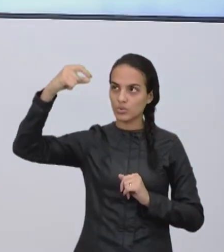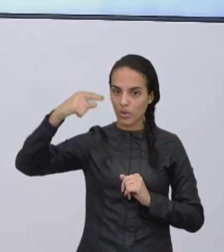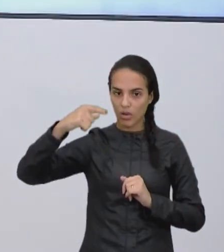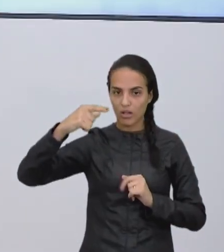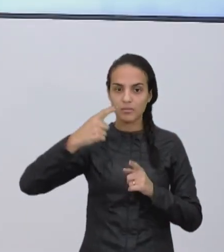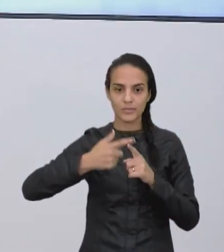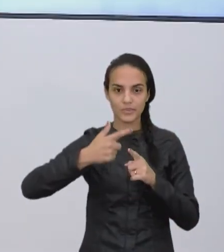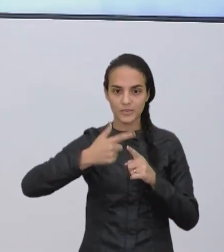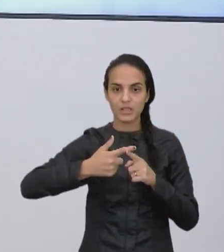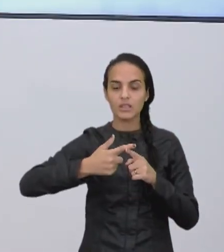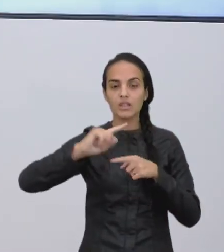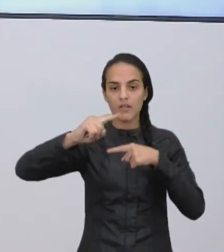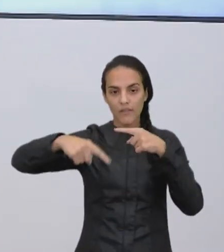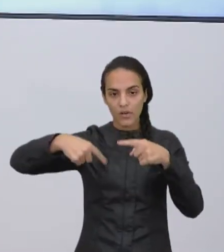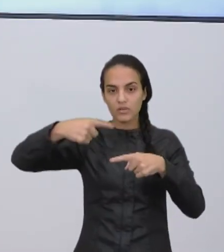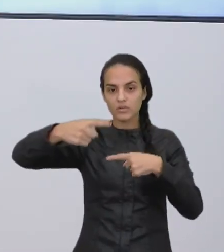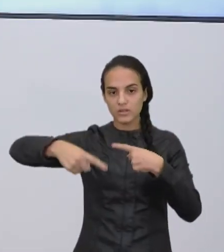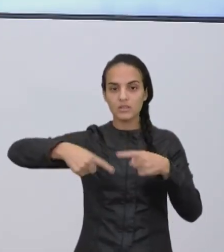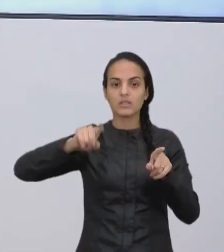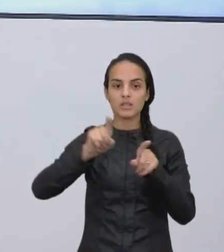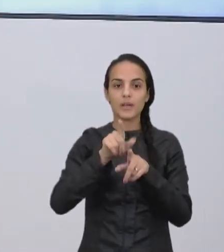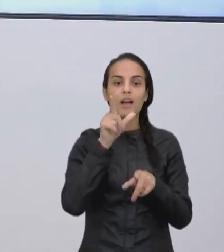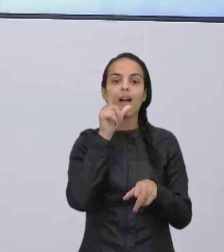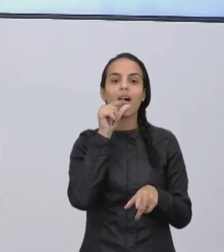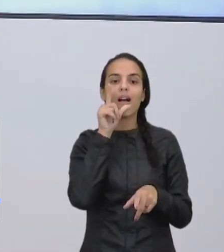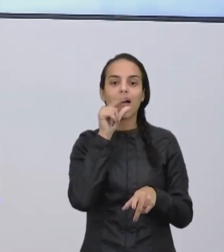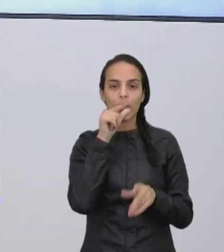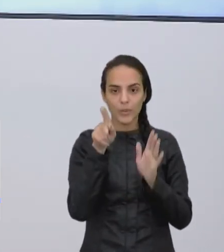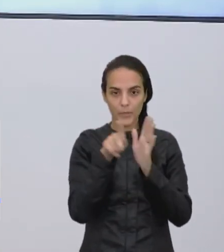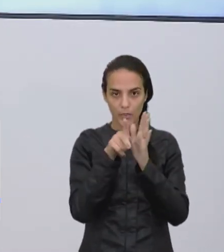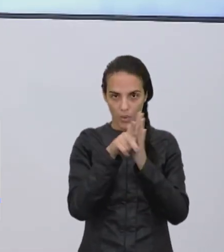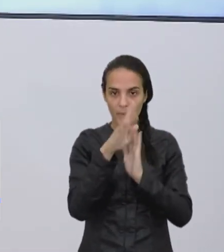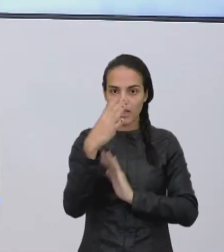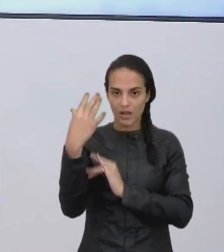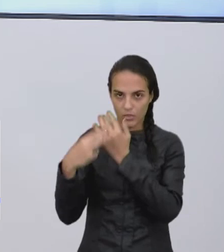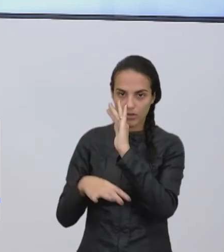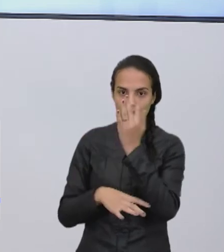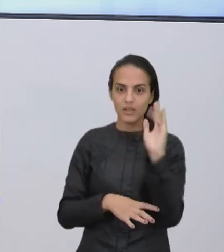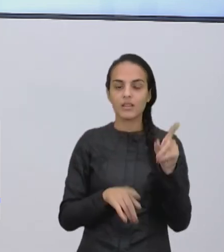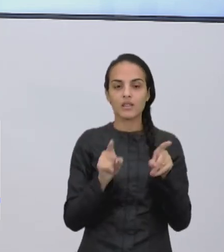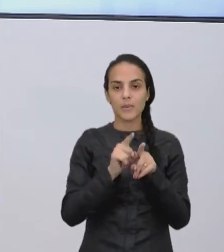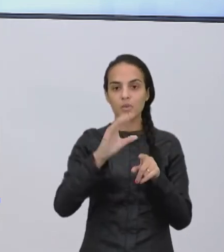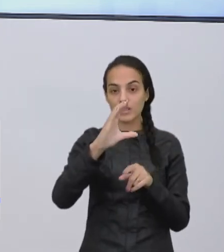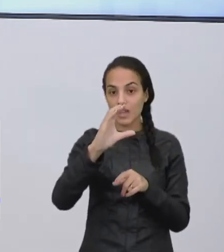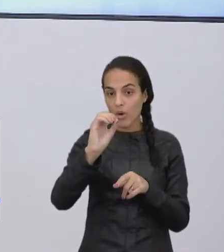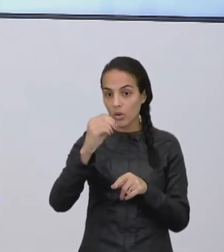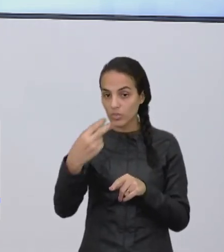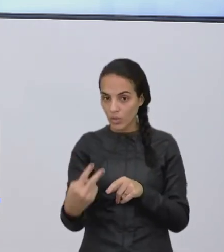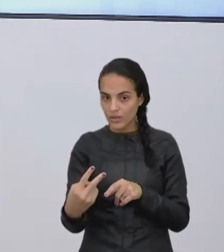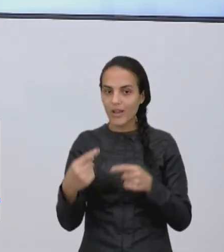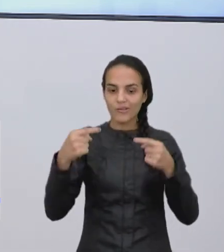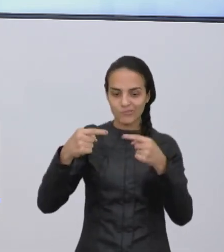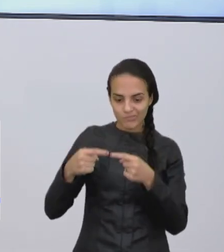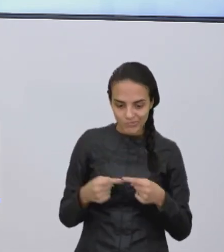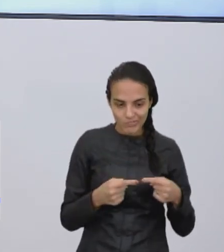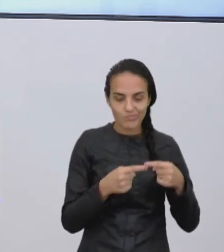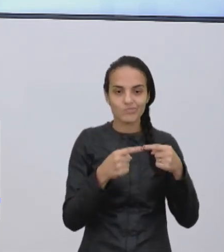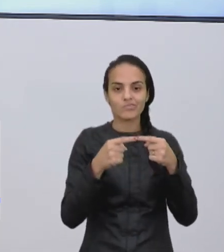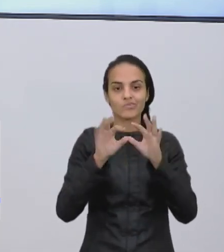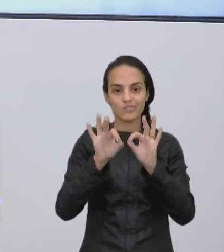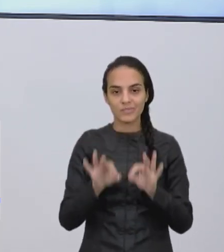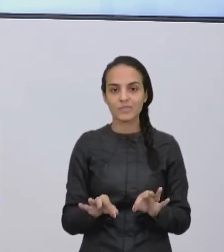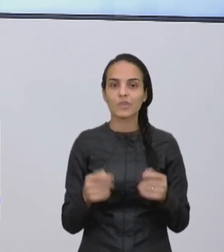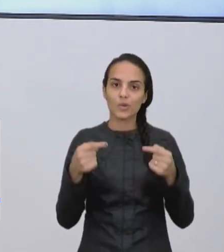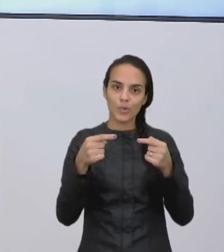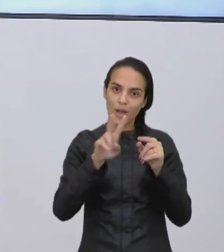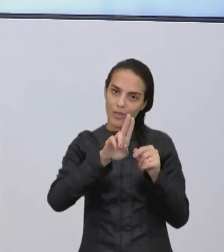da fotossíntese, pega a água do meio ambiente e também o CO2 e faz uma combinação aí, que é a